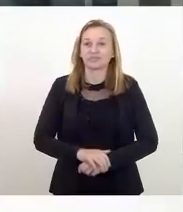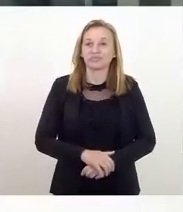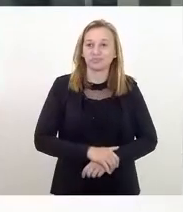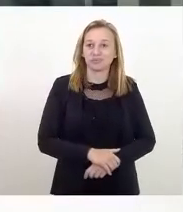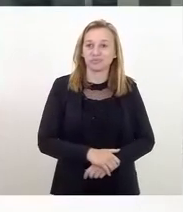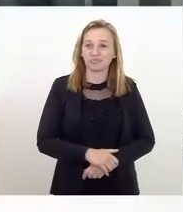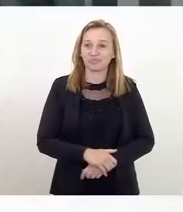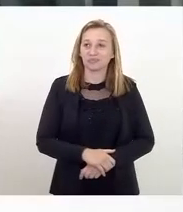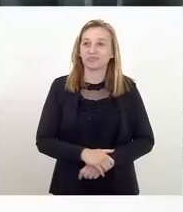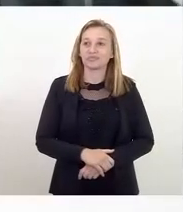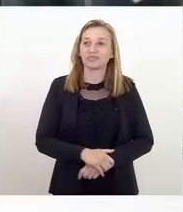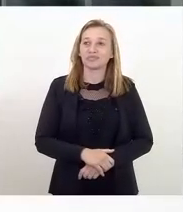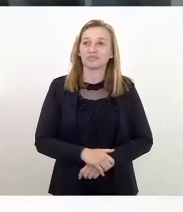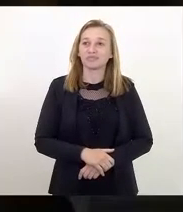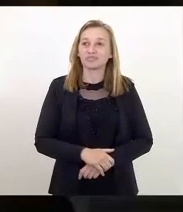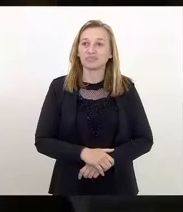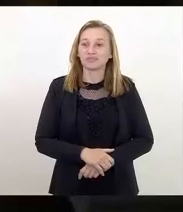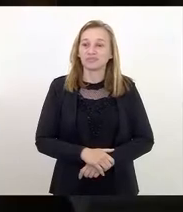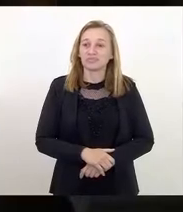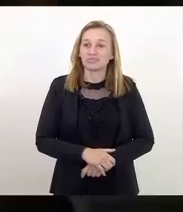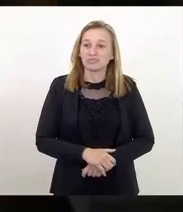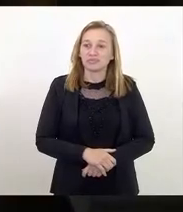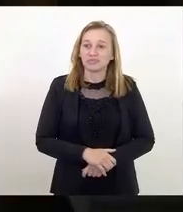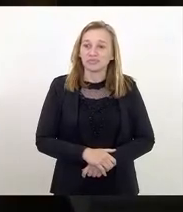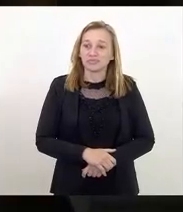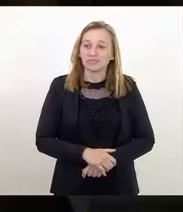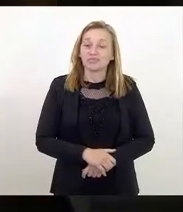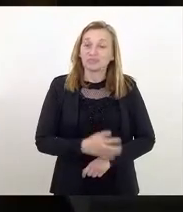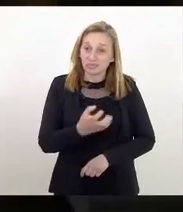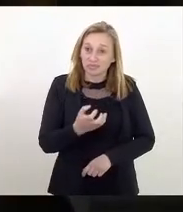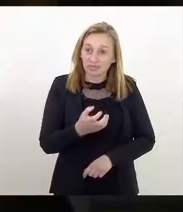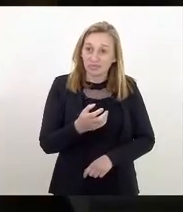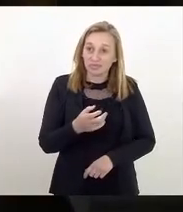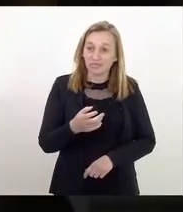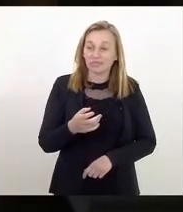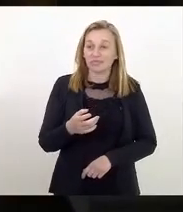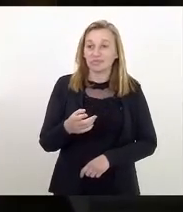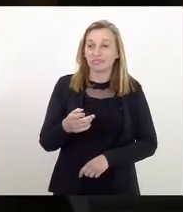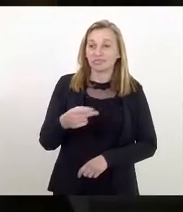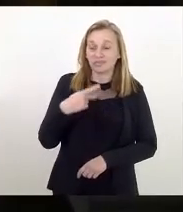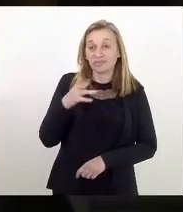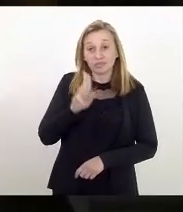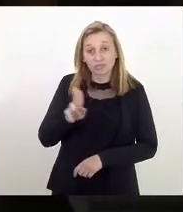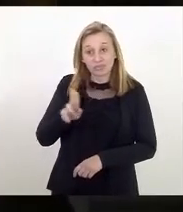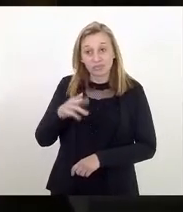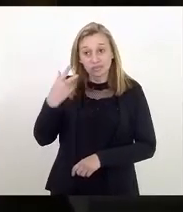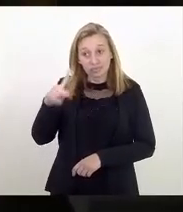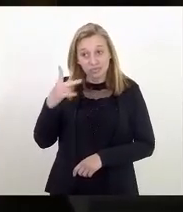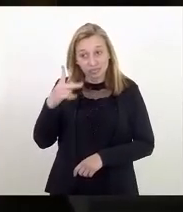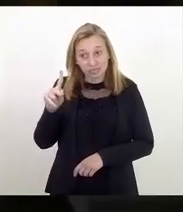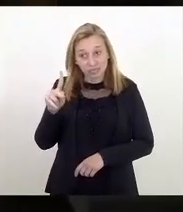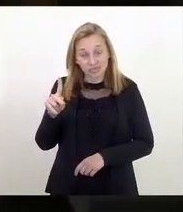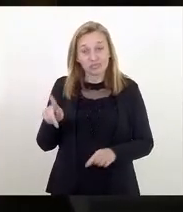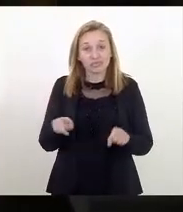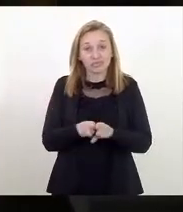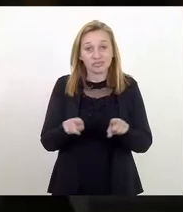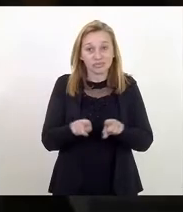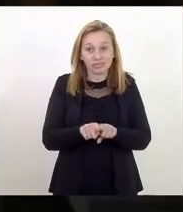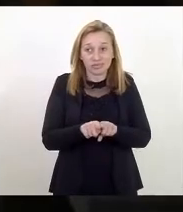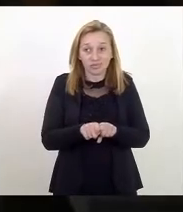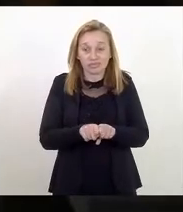e eu faço questão de citar o nome dele e de citar os cargos que hoje